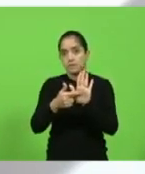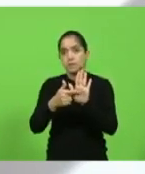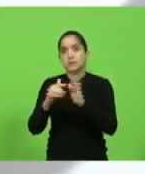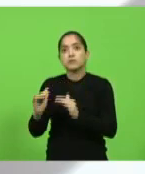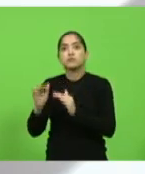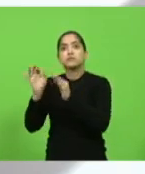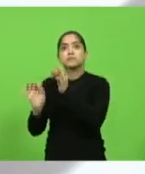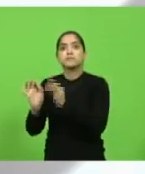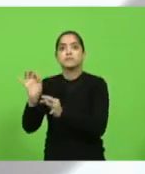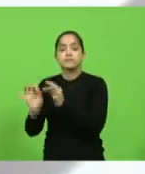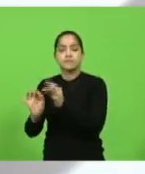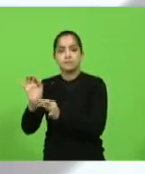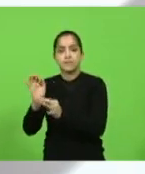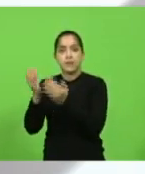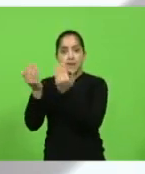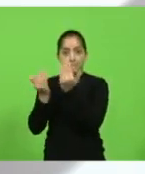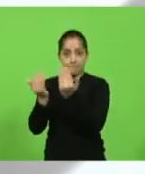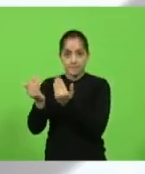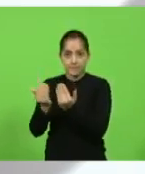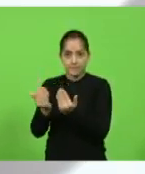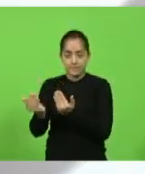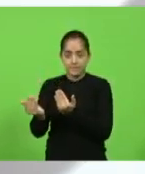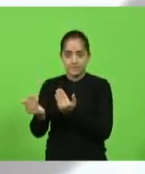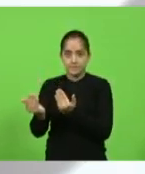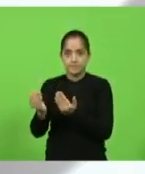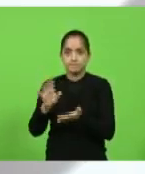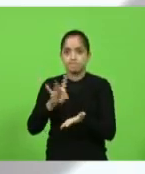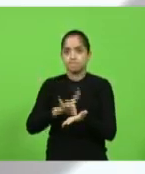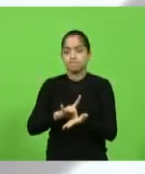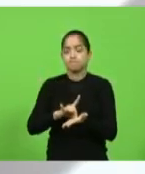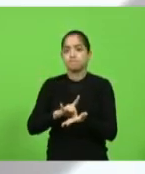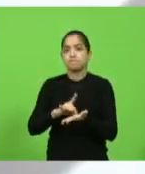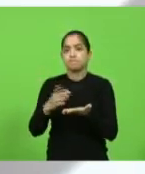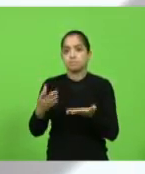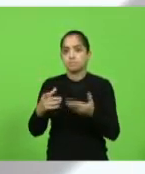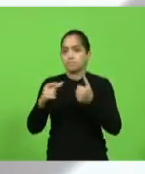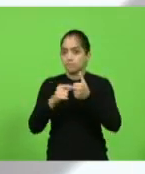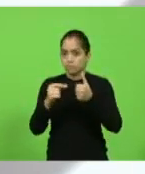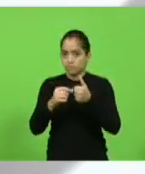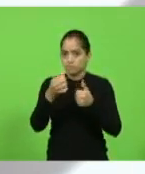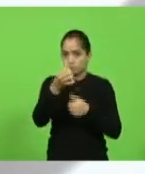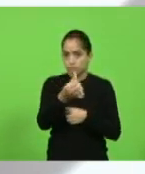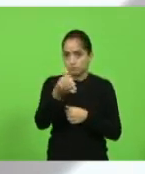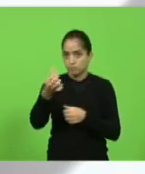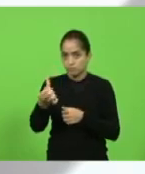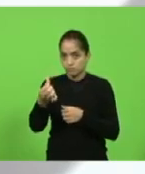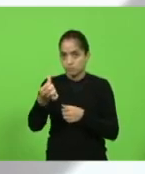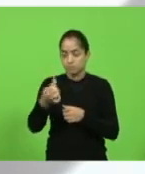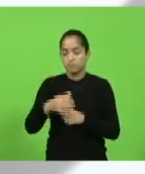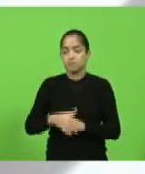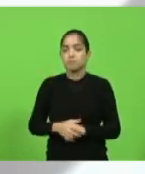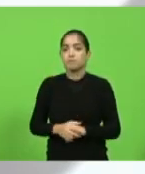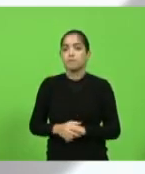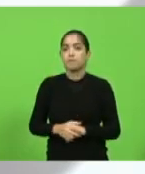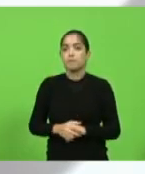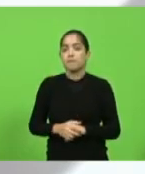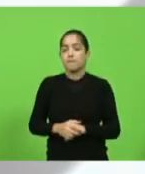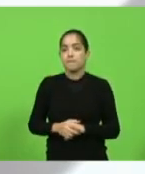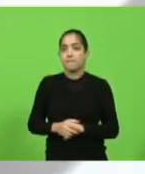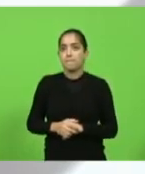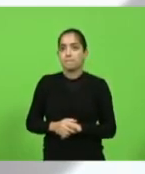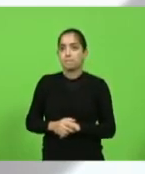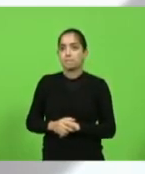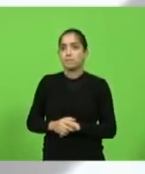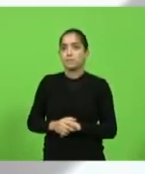para apreciar o fato, nos termos do artigo 66 do CPP. A